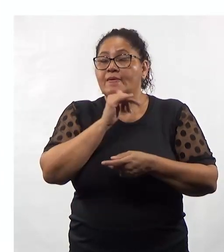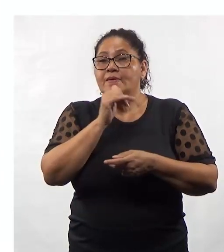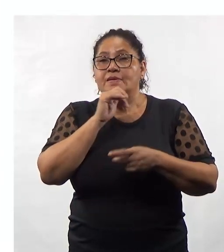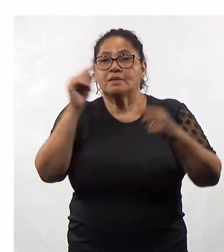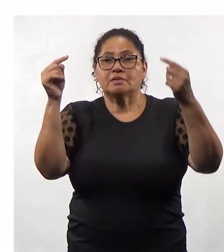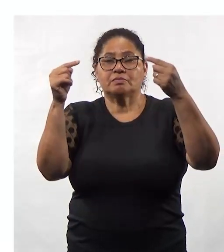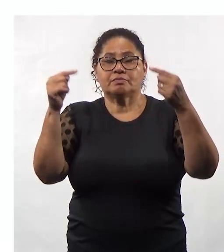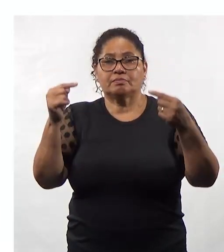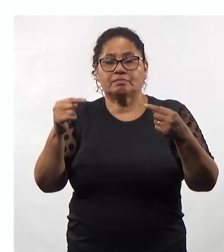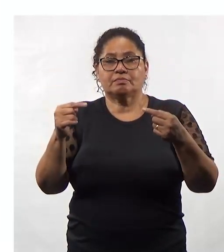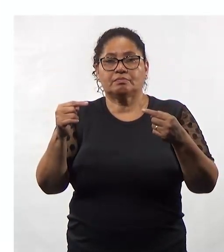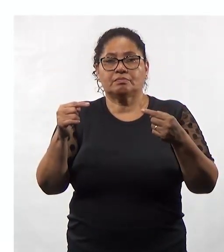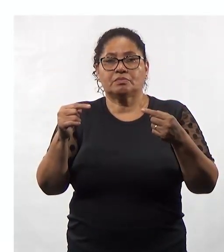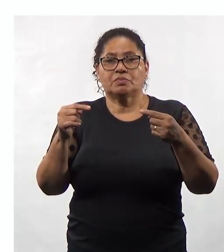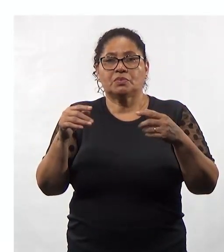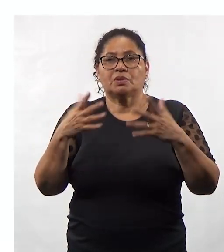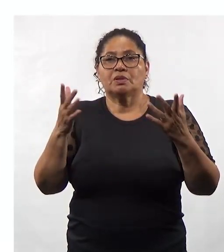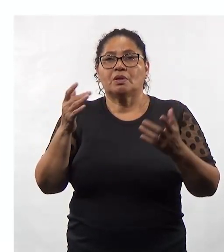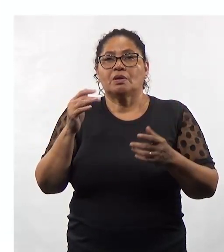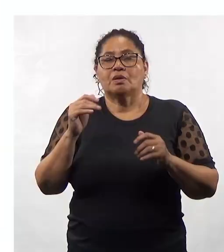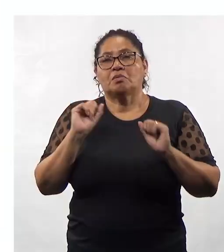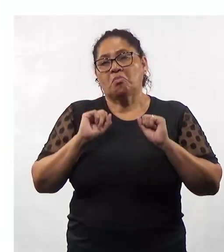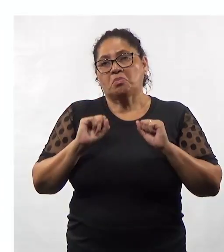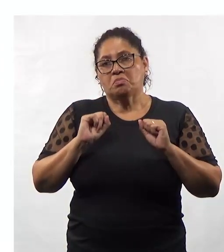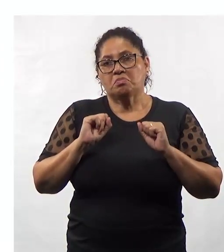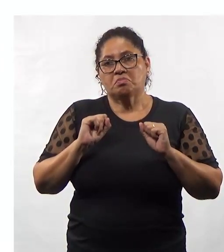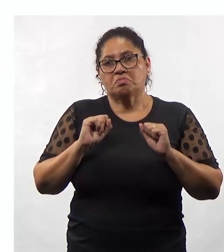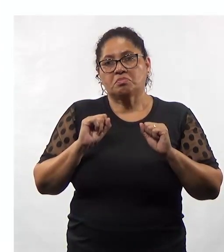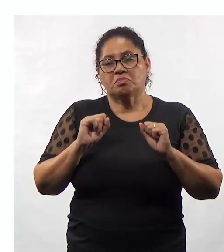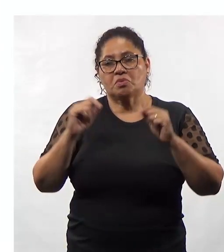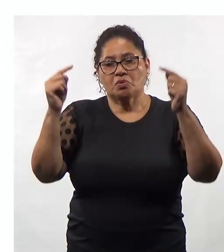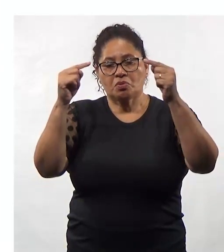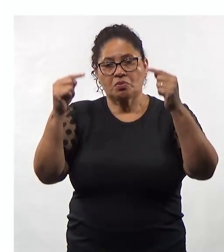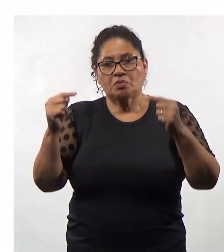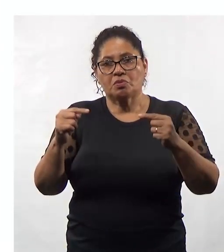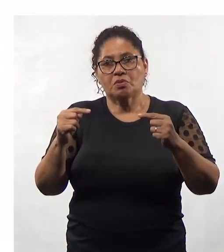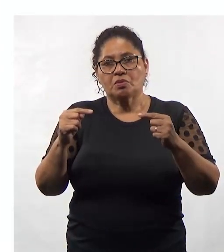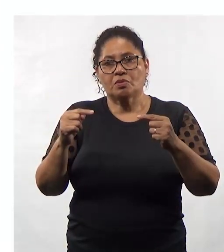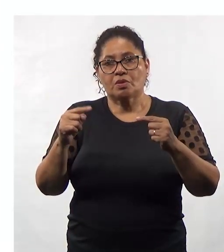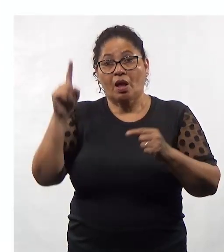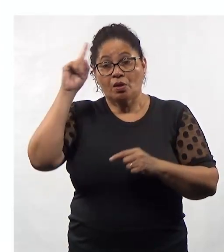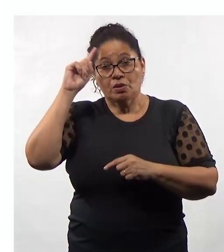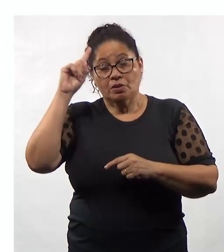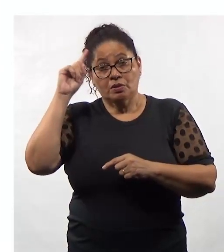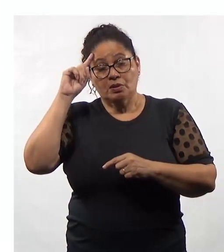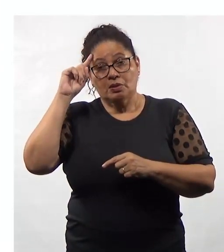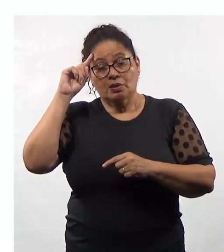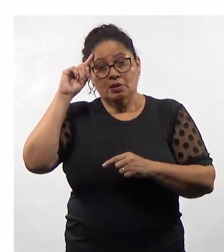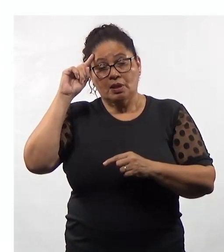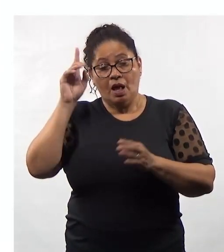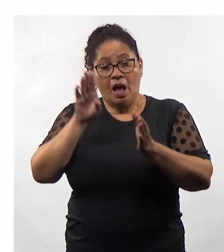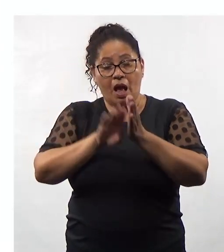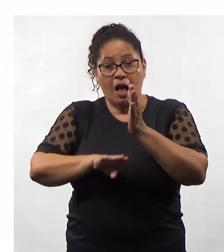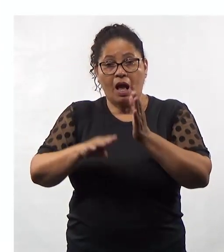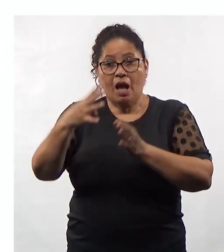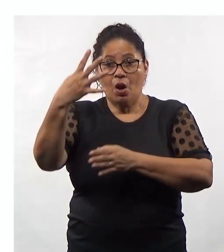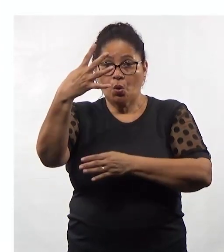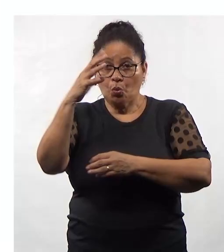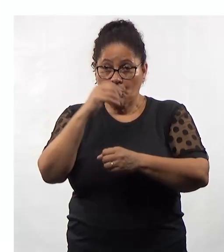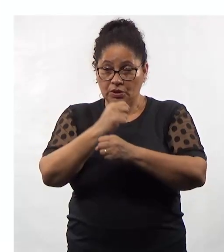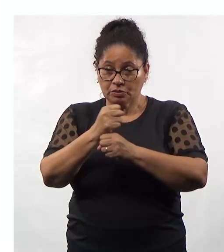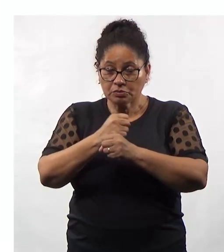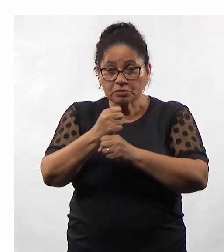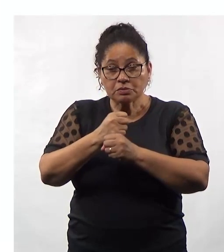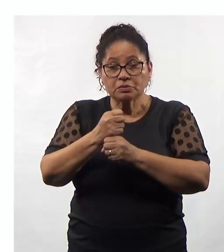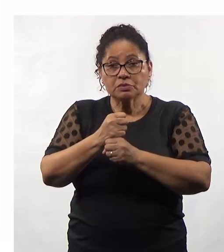Exemplo de critérios, né, que poderiam excluir o projeto. O prazo do projeto tem que ser inferior a 4 anos.